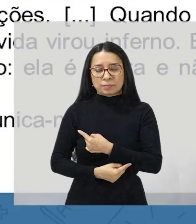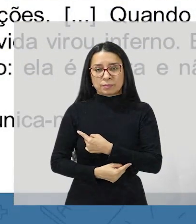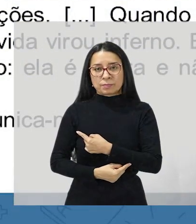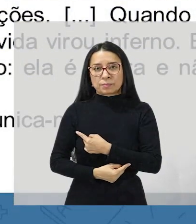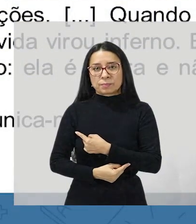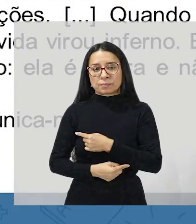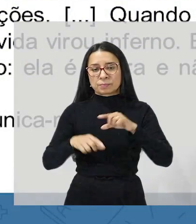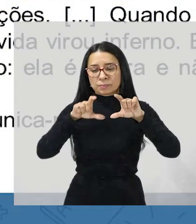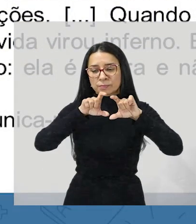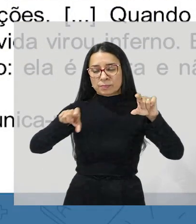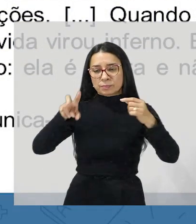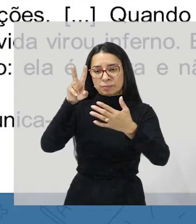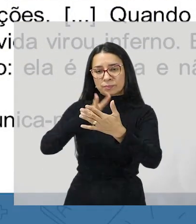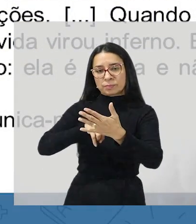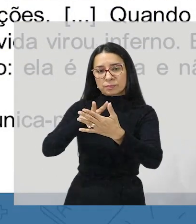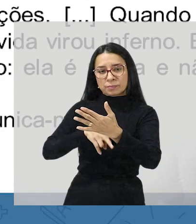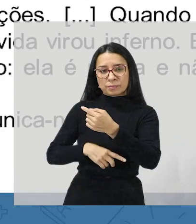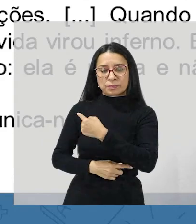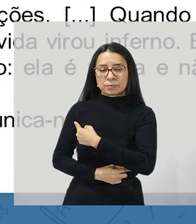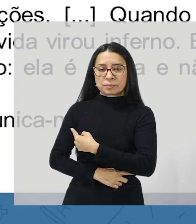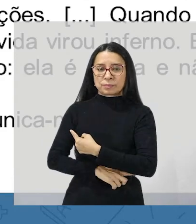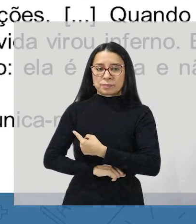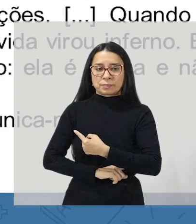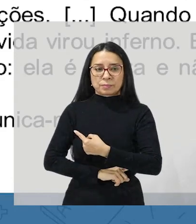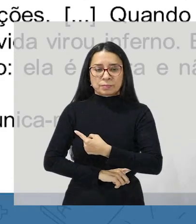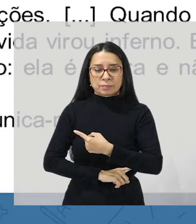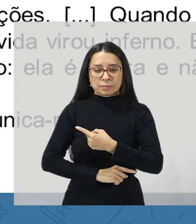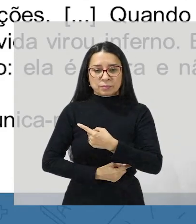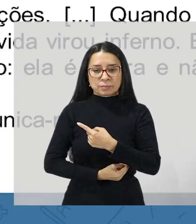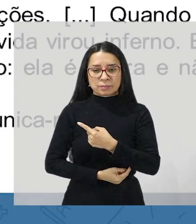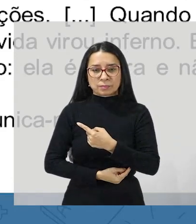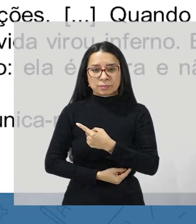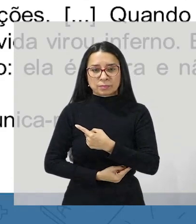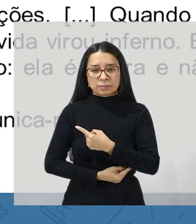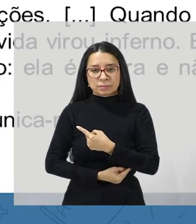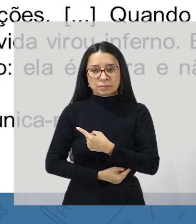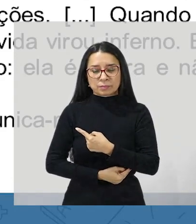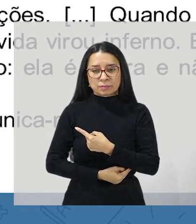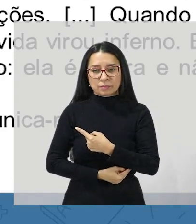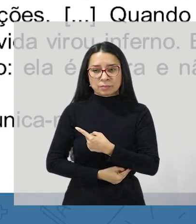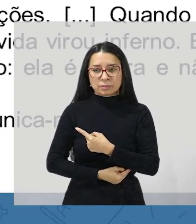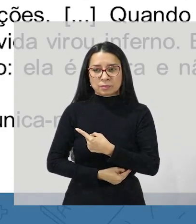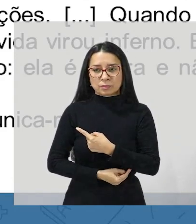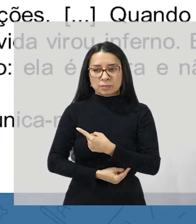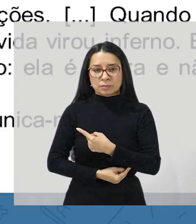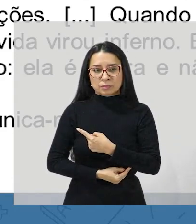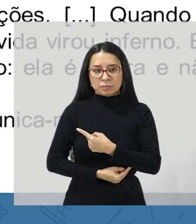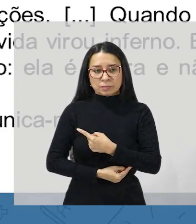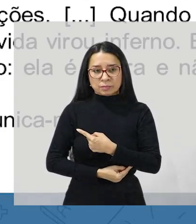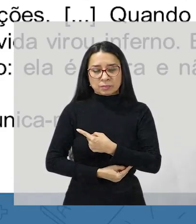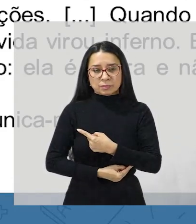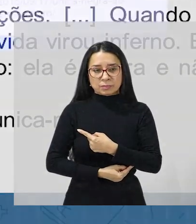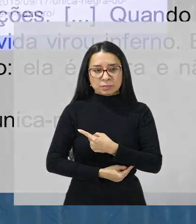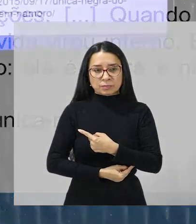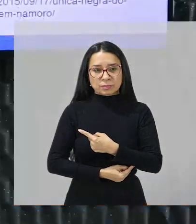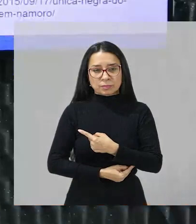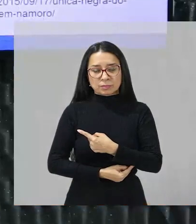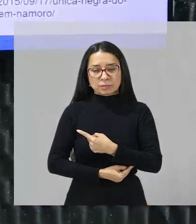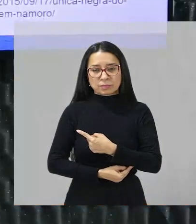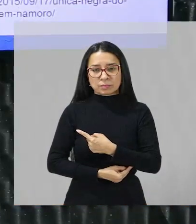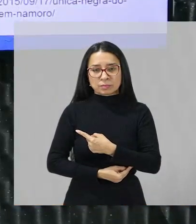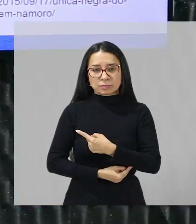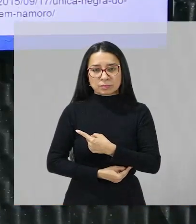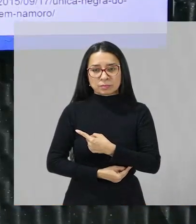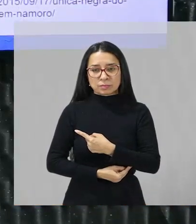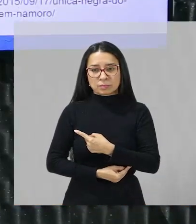né, do nome dela, só as iniciais, melhor dizendo, KA, vibra cada vez que vê jornalistas e âncoras negros na TV. Diz